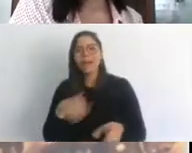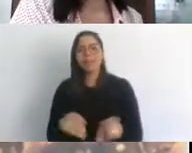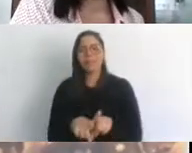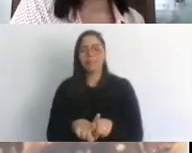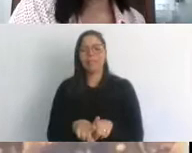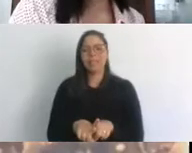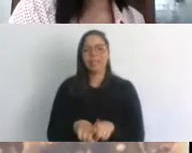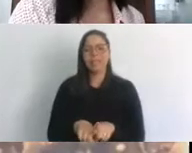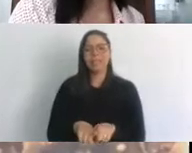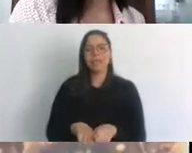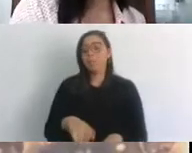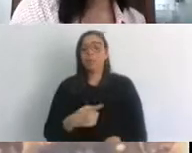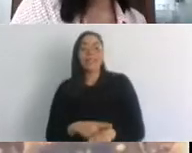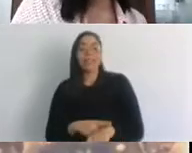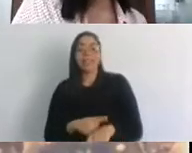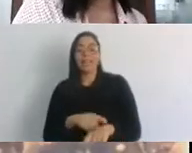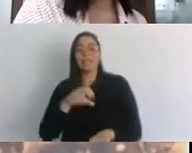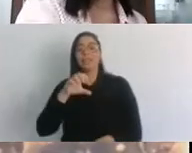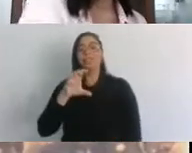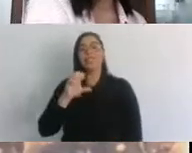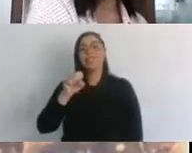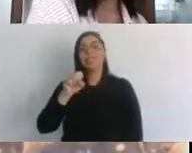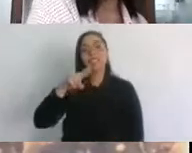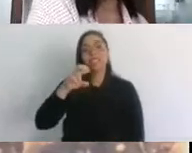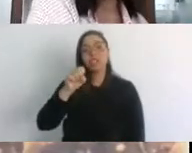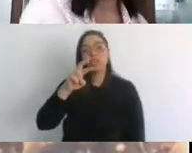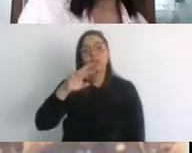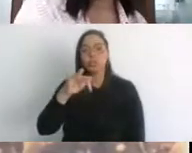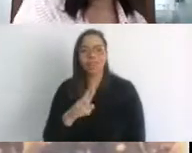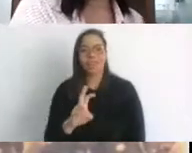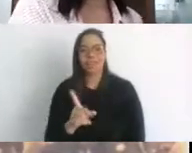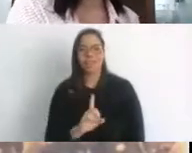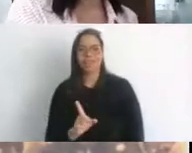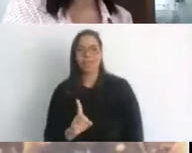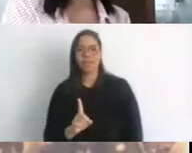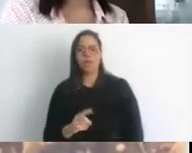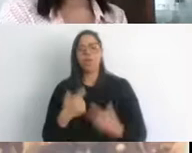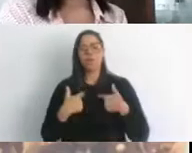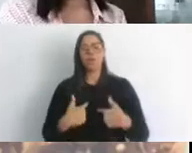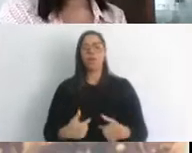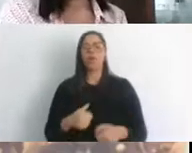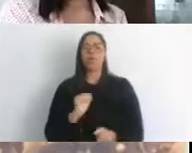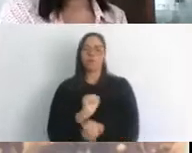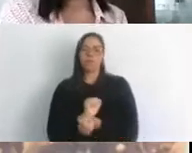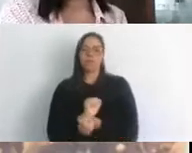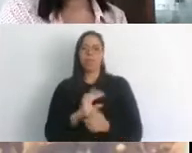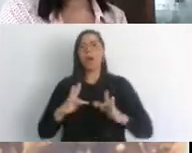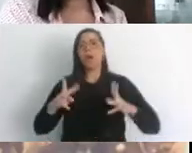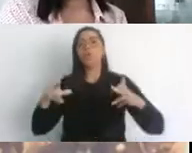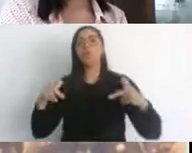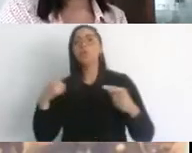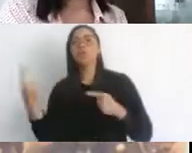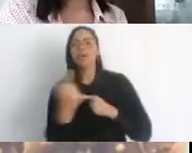não dá tempo censurar né ali o corpo vai ser interditado o corpo é interditado então tá tudo ao redor de um